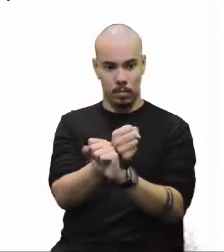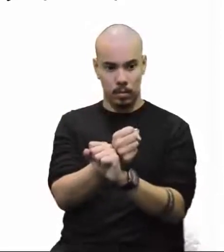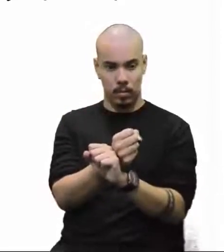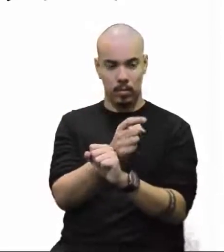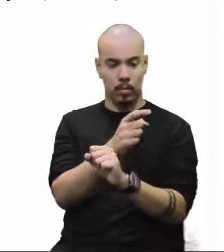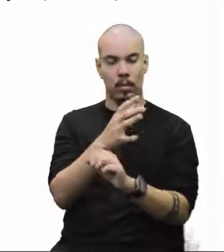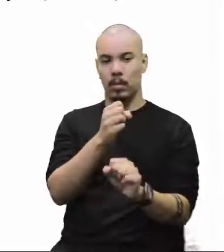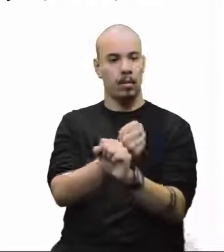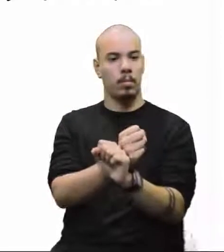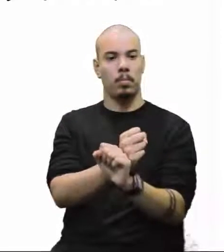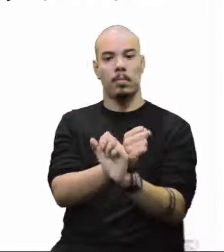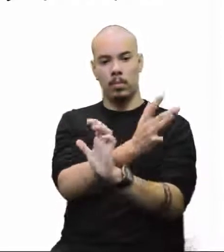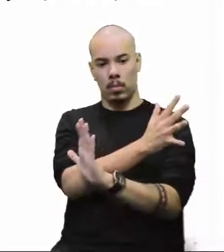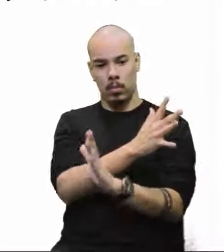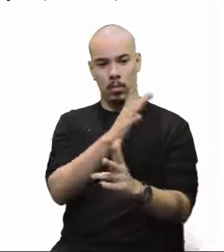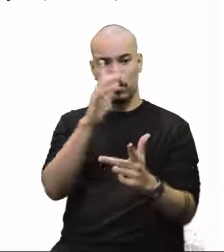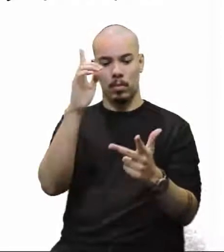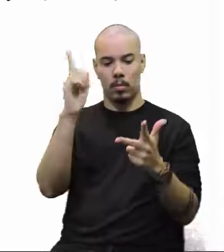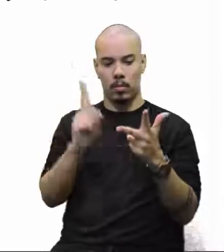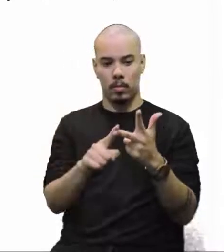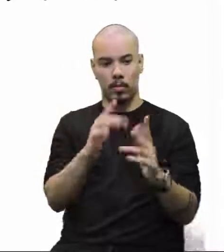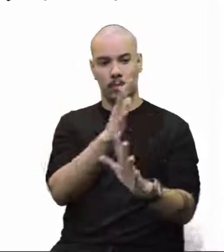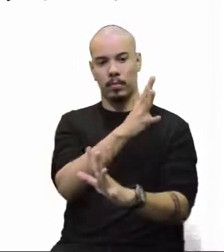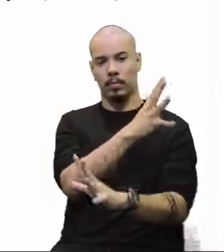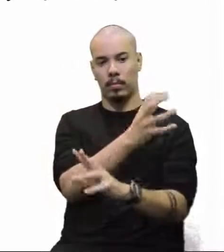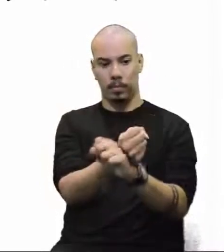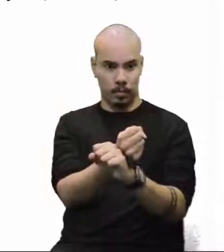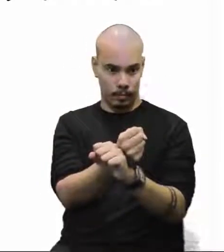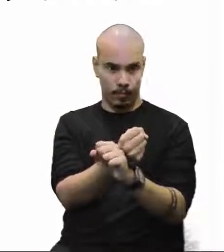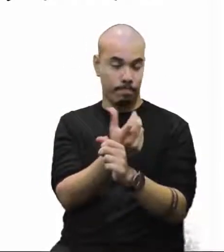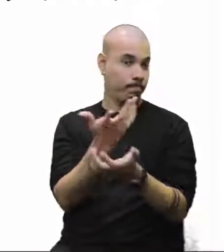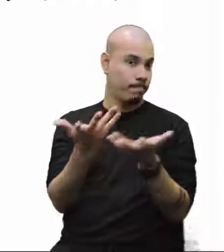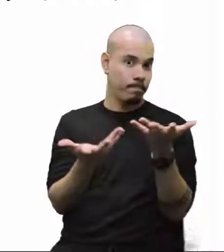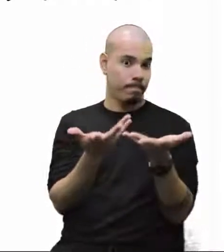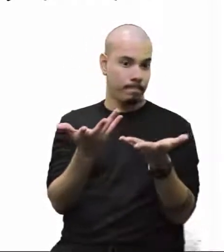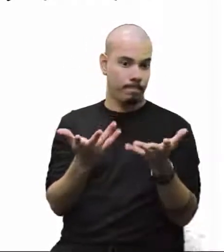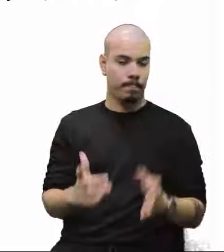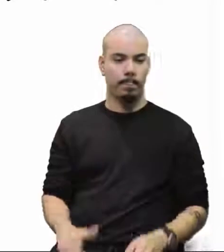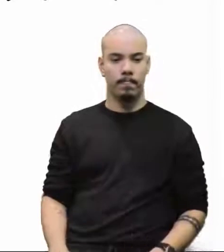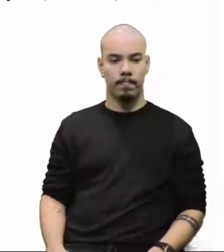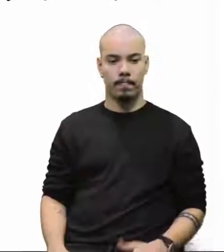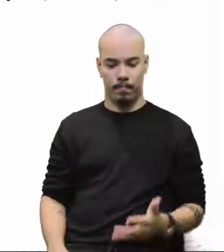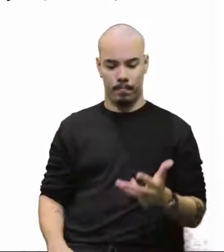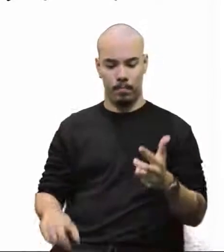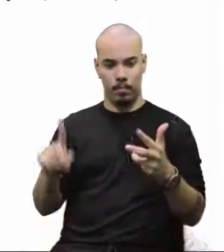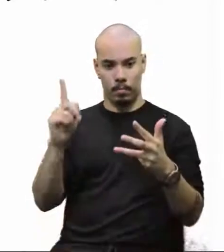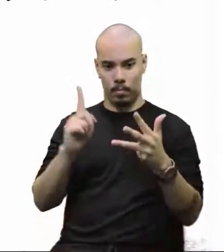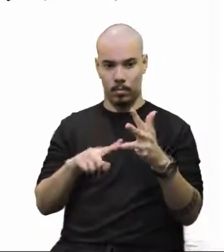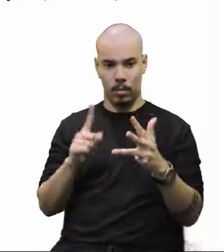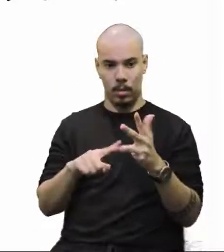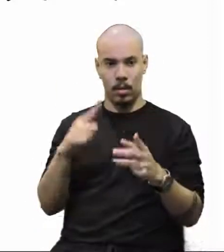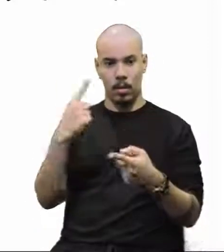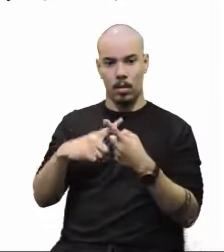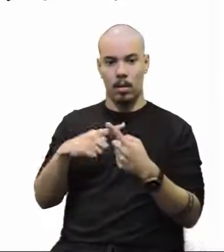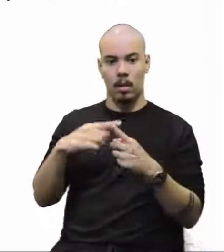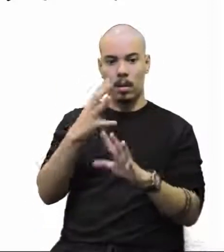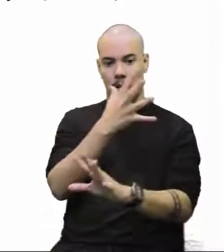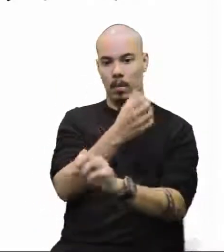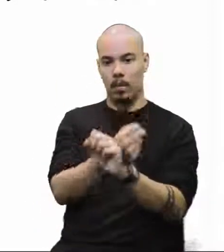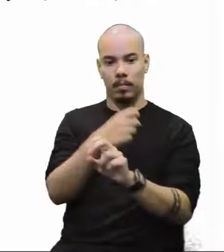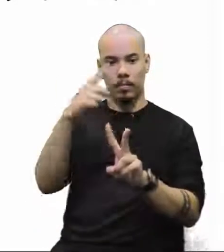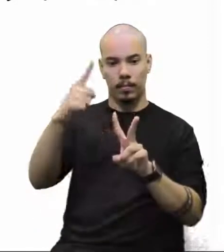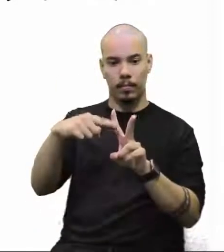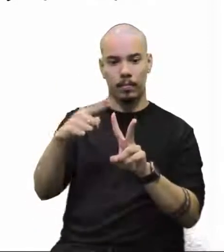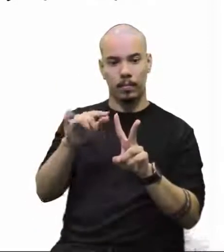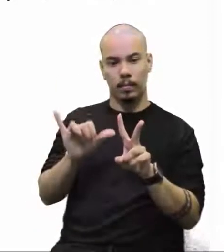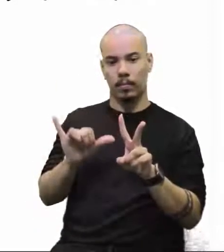afirmação restante da letra C, né? Só que a repulsão... atração, isso. D, de atração, porque o vetor indução magnética